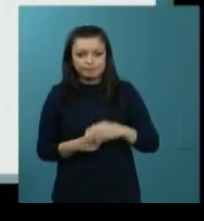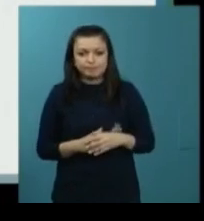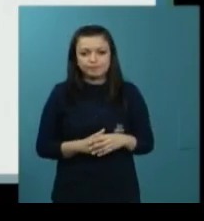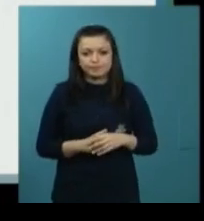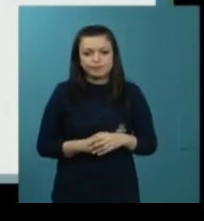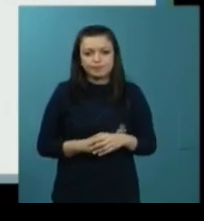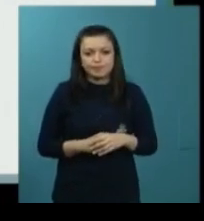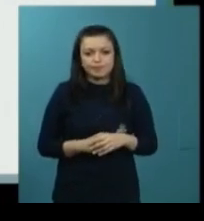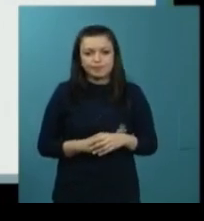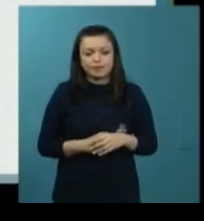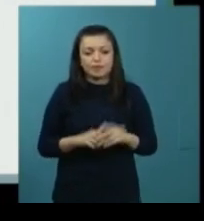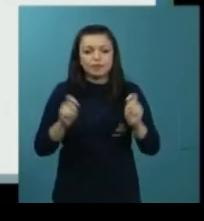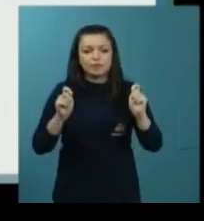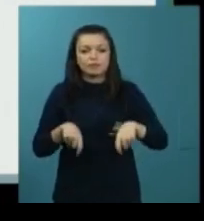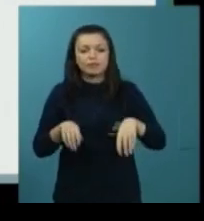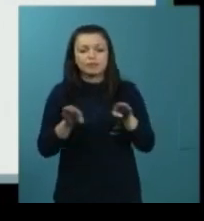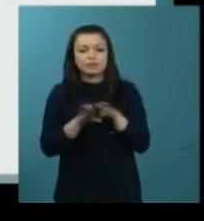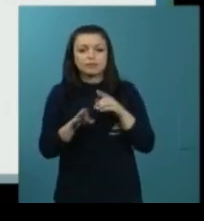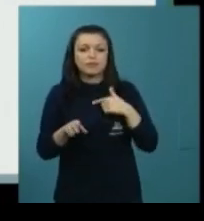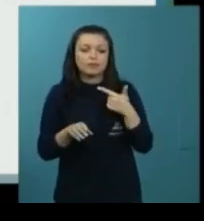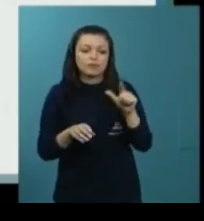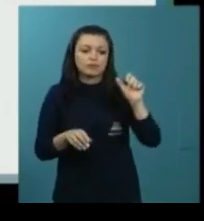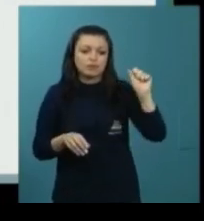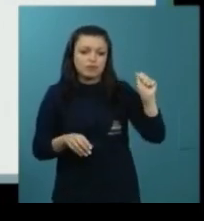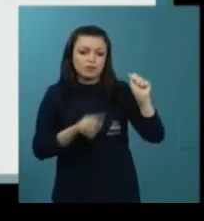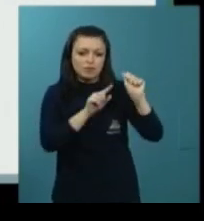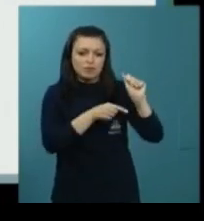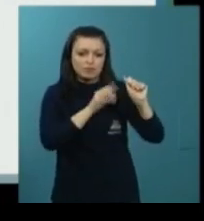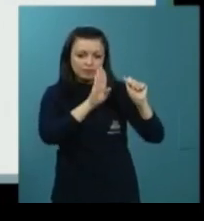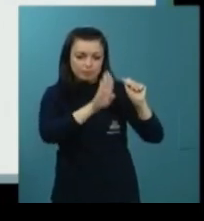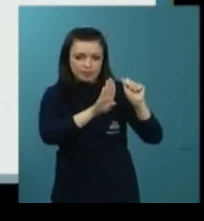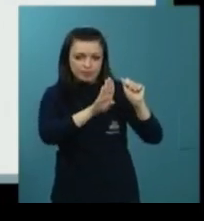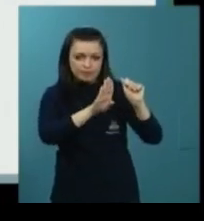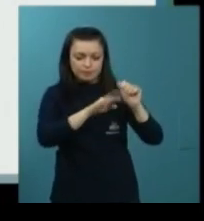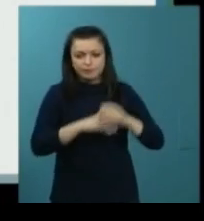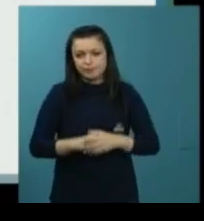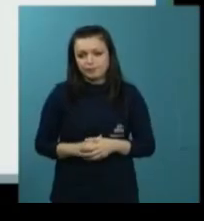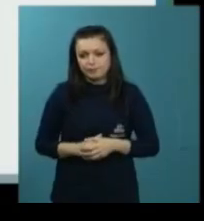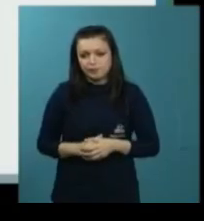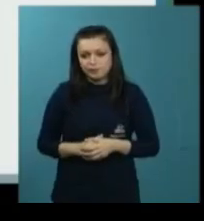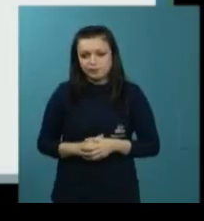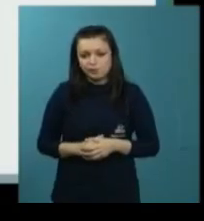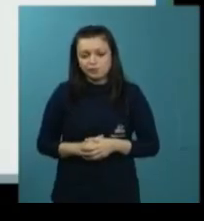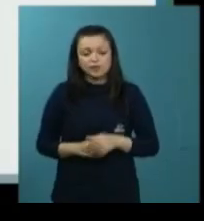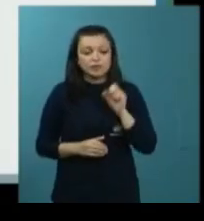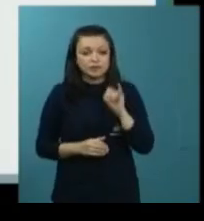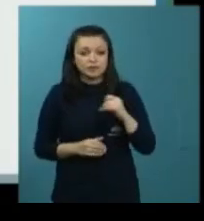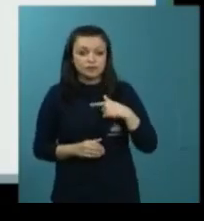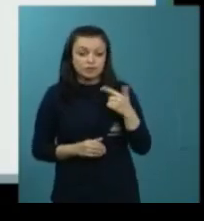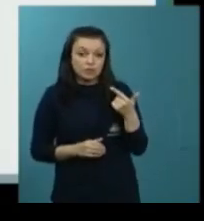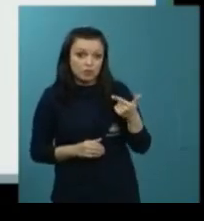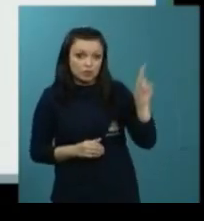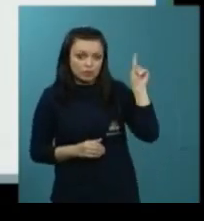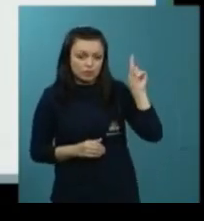terá um outro par AB. E se esse outro ponto B